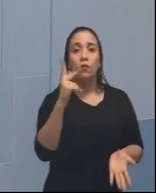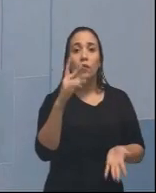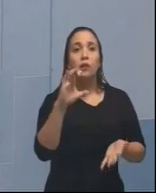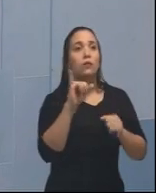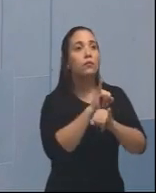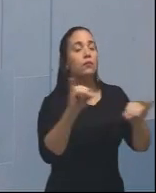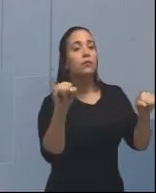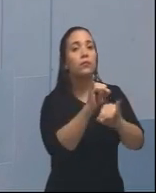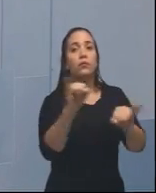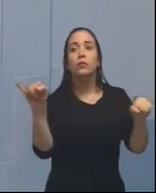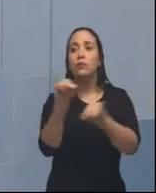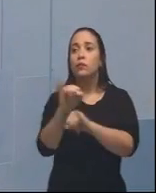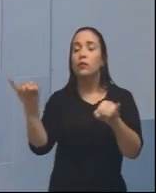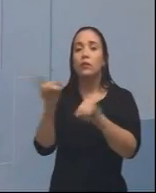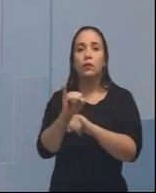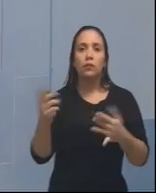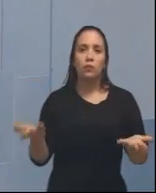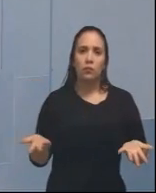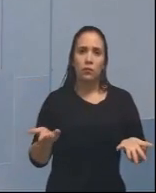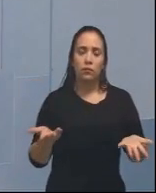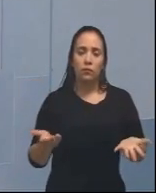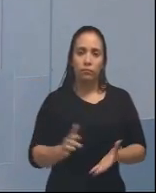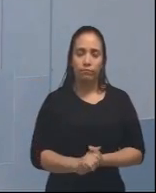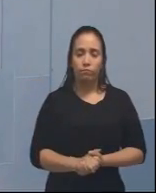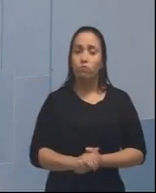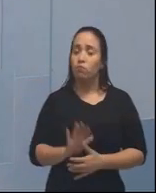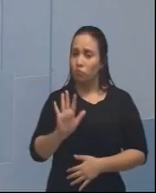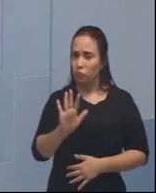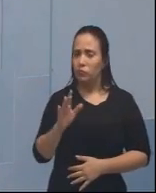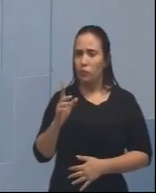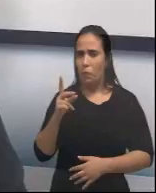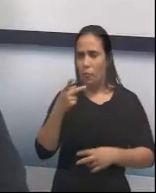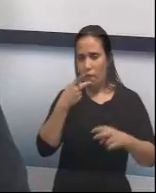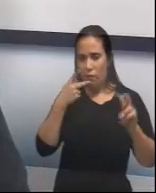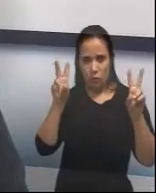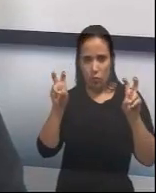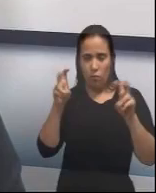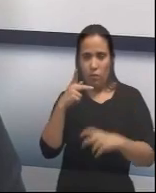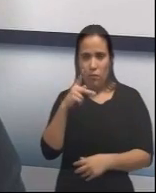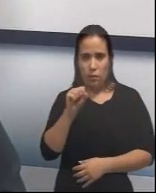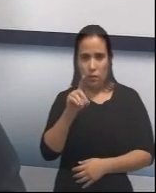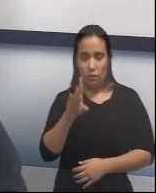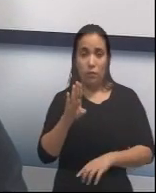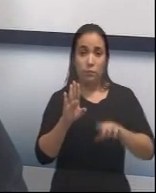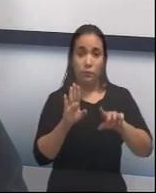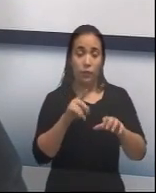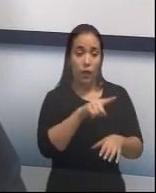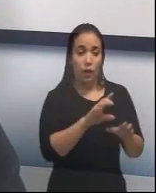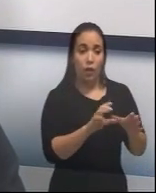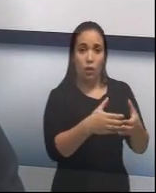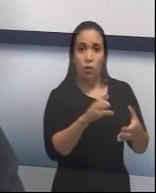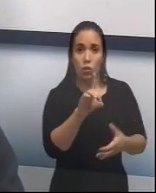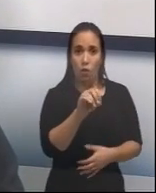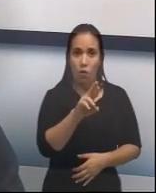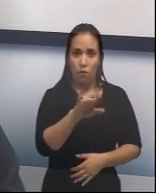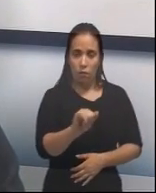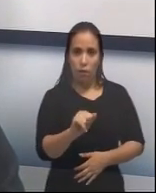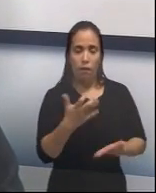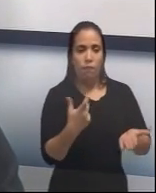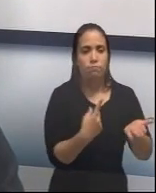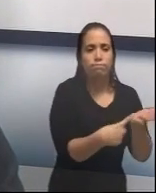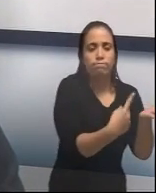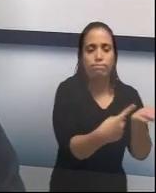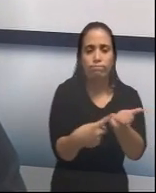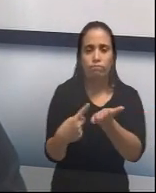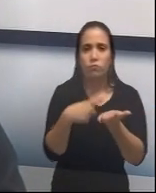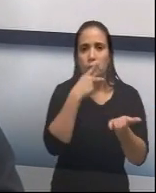campanha para o Luciano Huck do que o próprio. Então vamos lá, só para a gente está falando do PSDB. O Dória do PSDB articulou com o DEM para